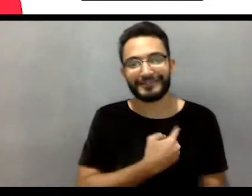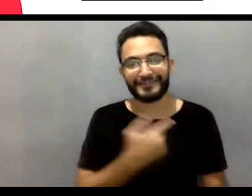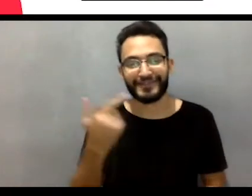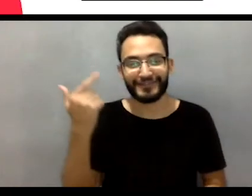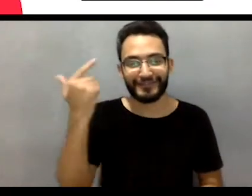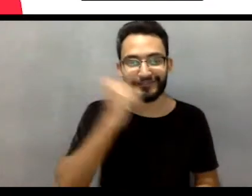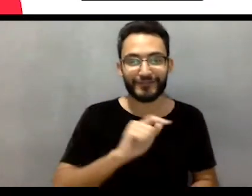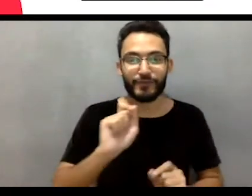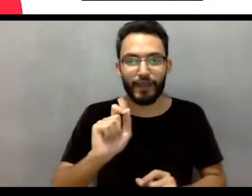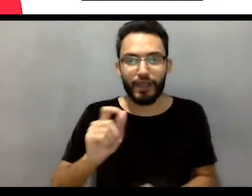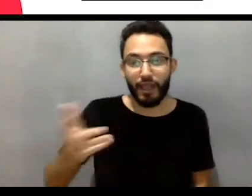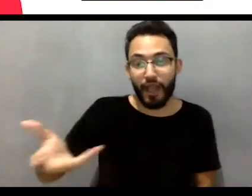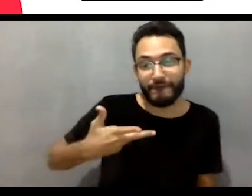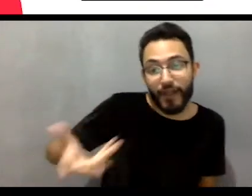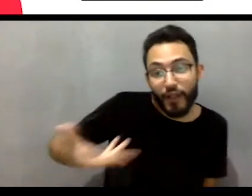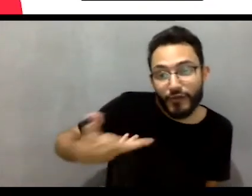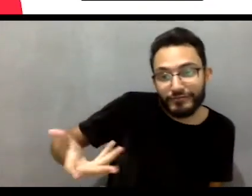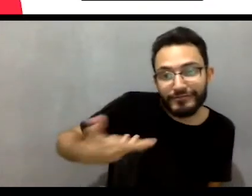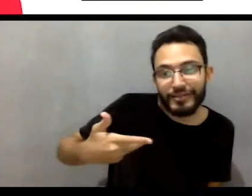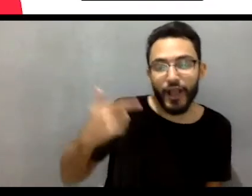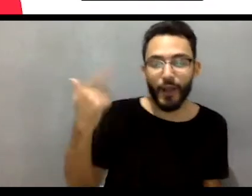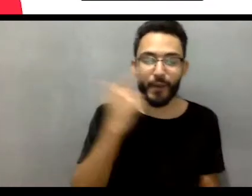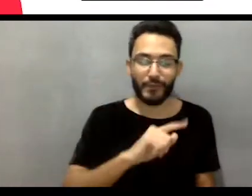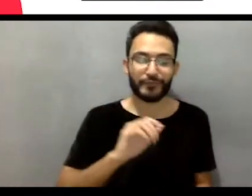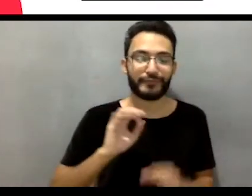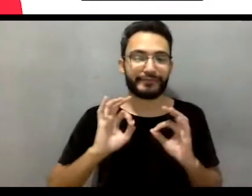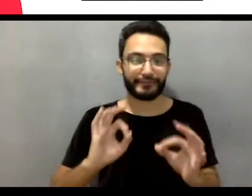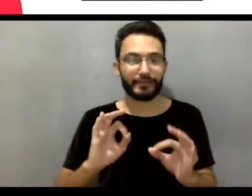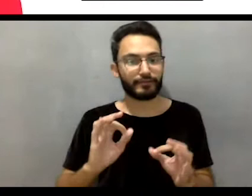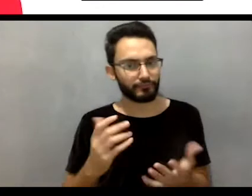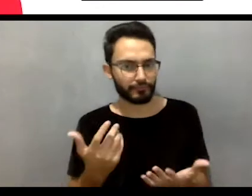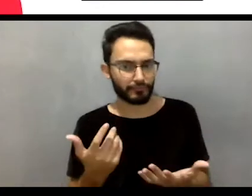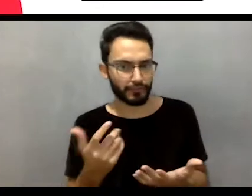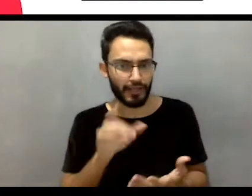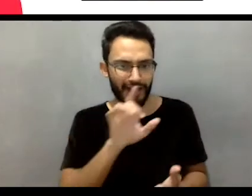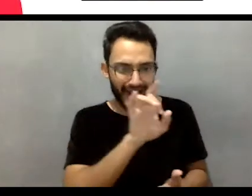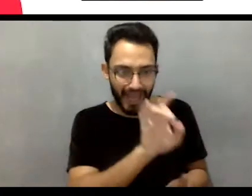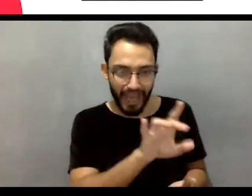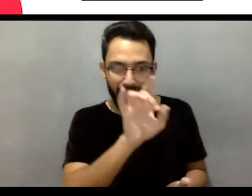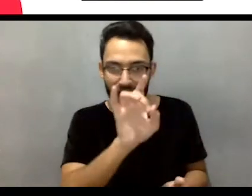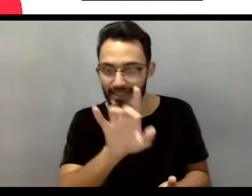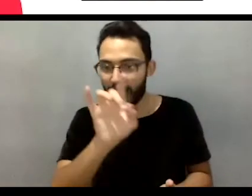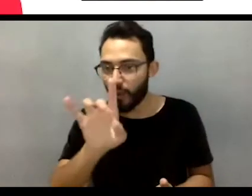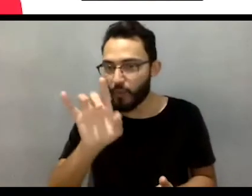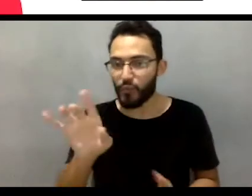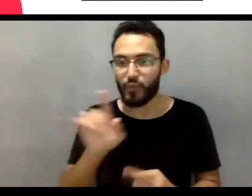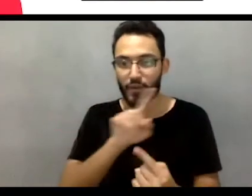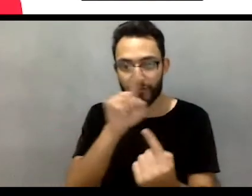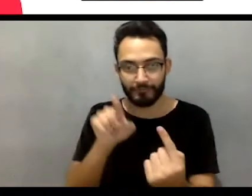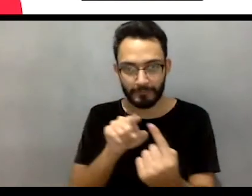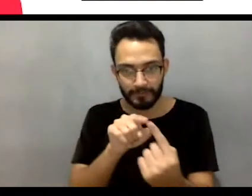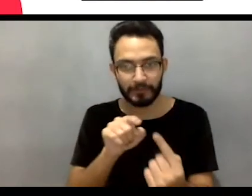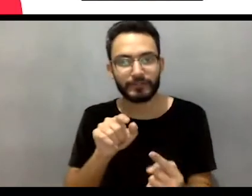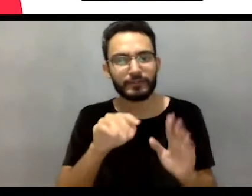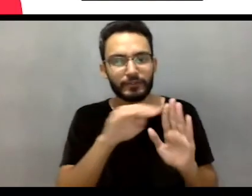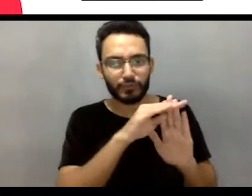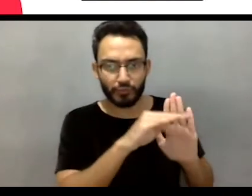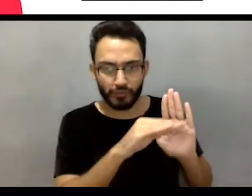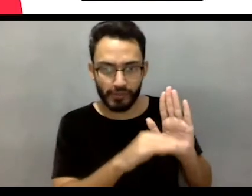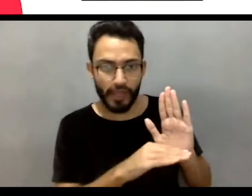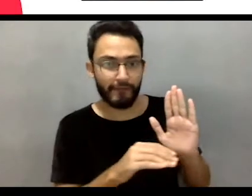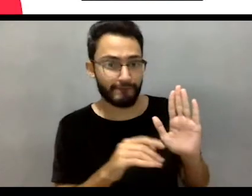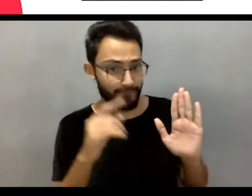uma velocidade nessa reação. E para cada um desse